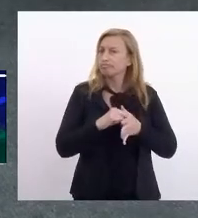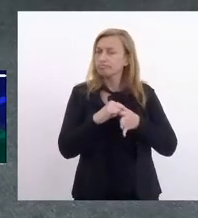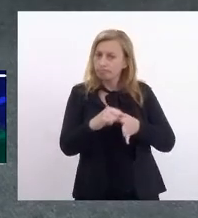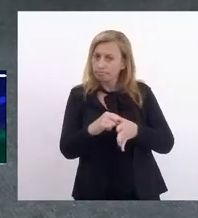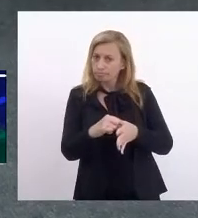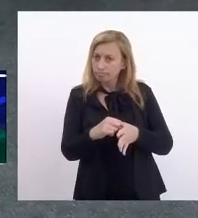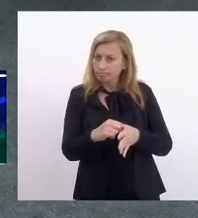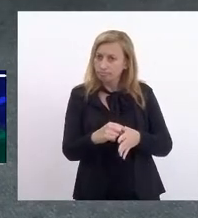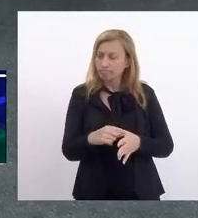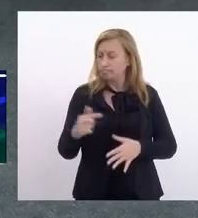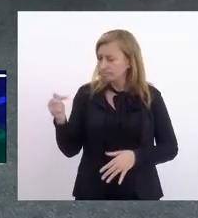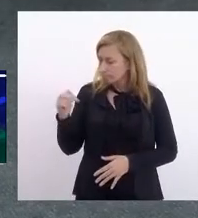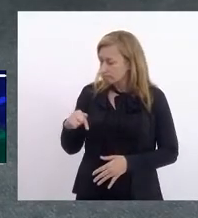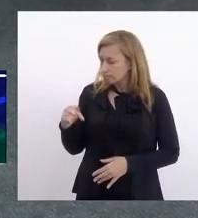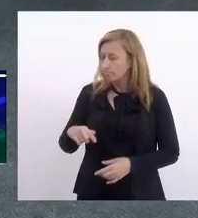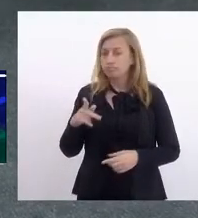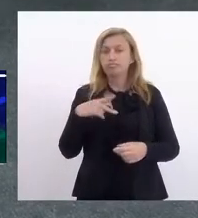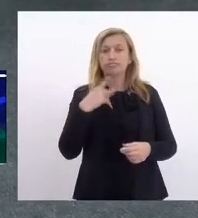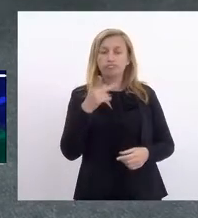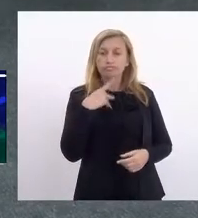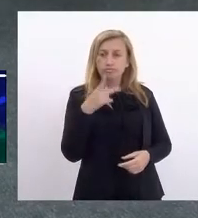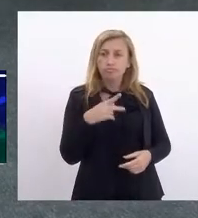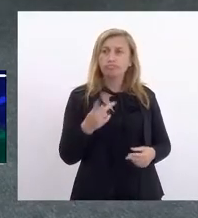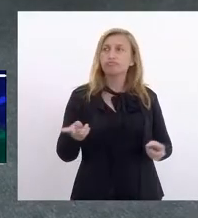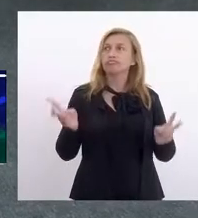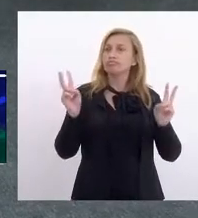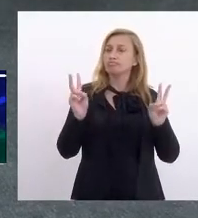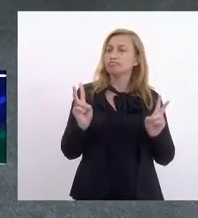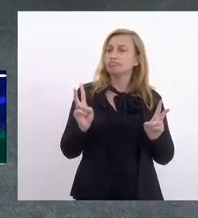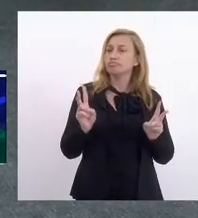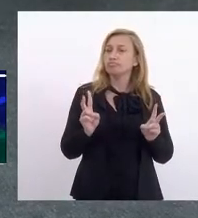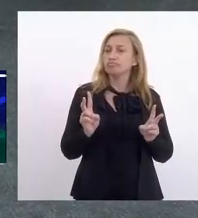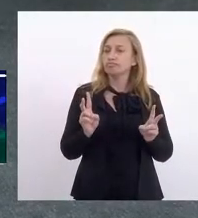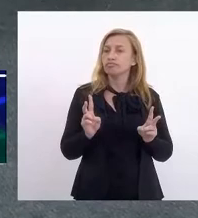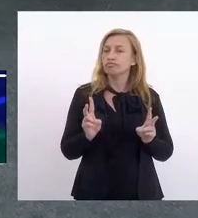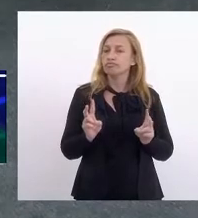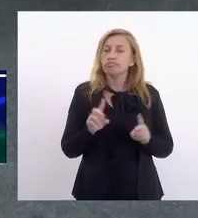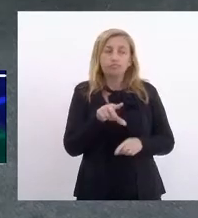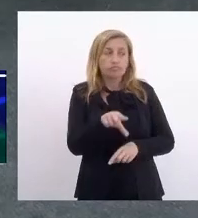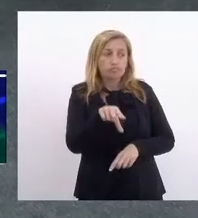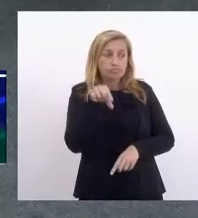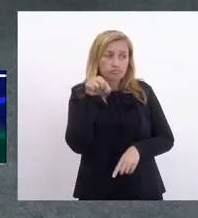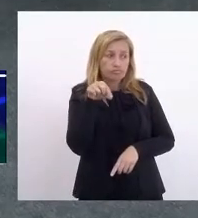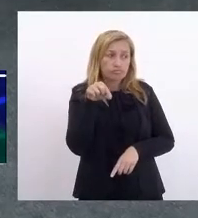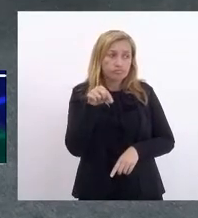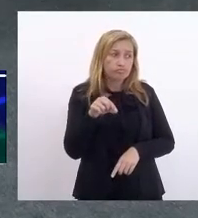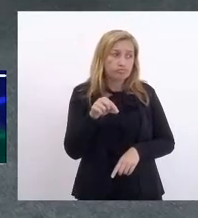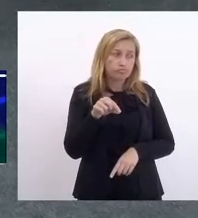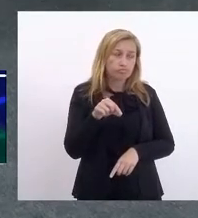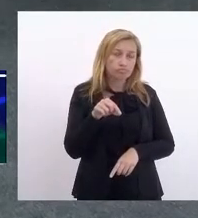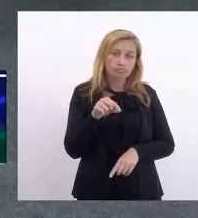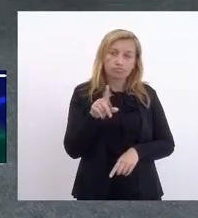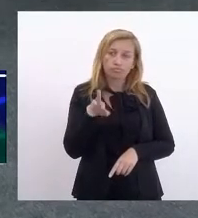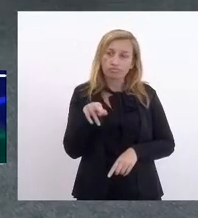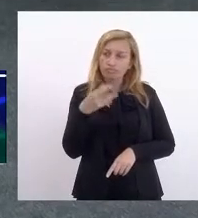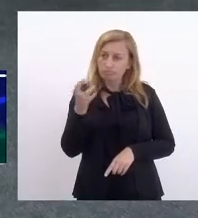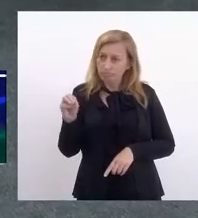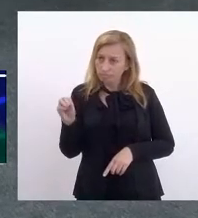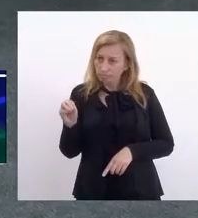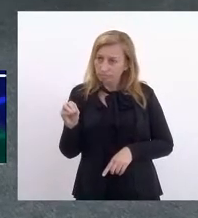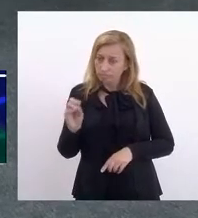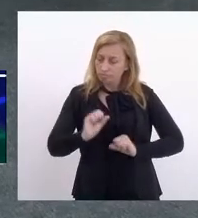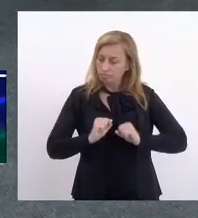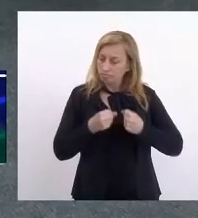e quando a gente está aqui questionando a justeza de uma decisão, de uma gratificação de